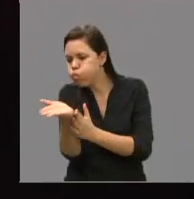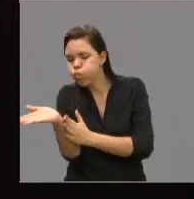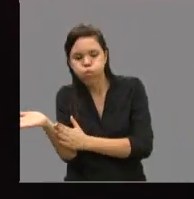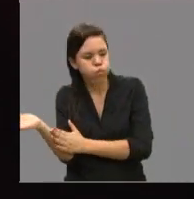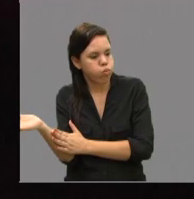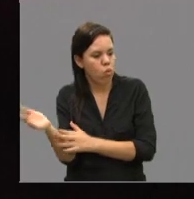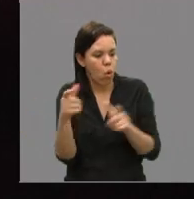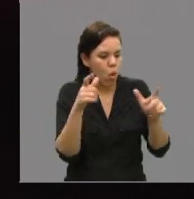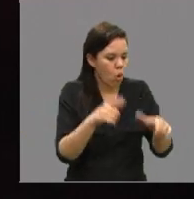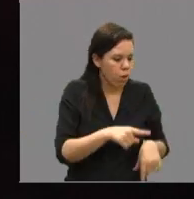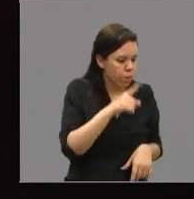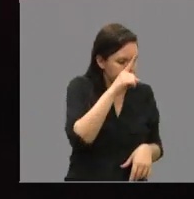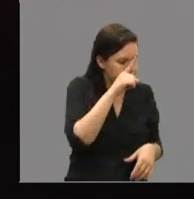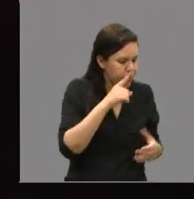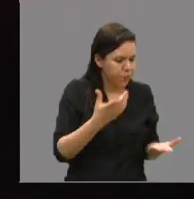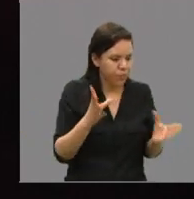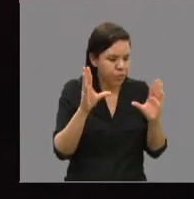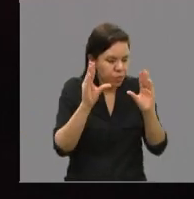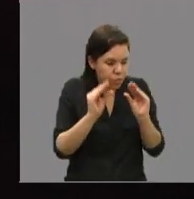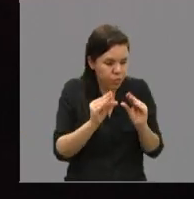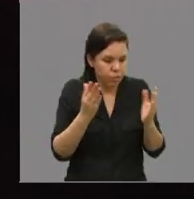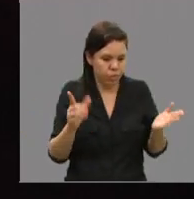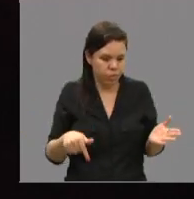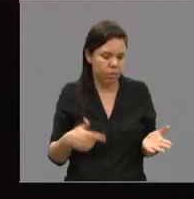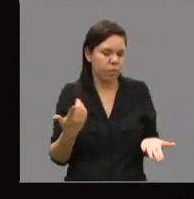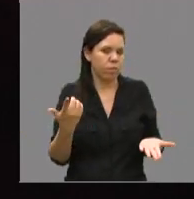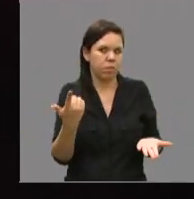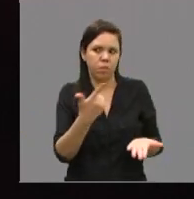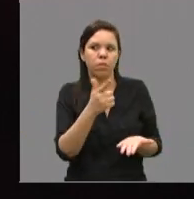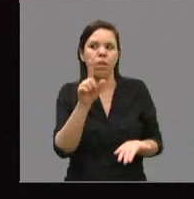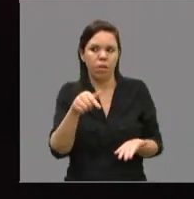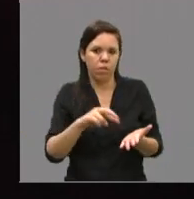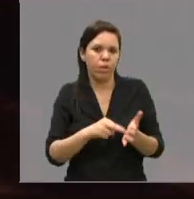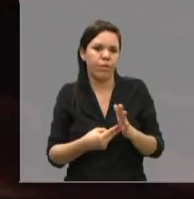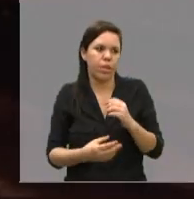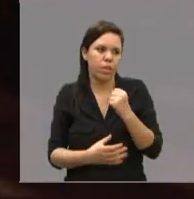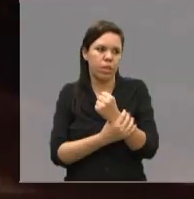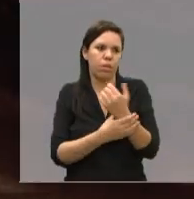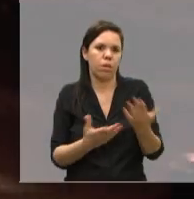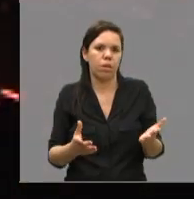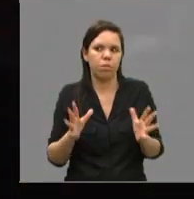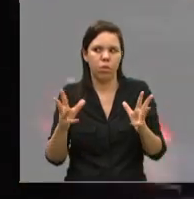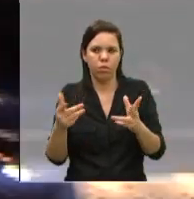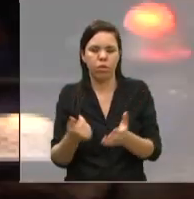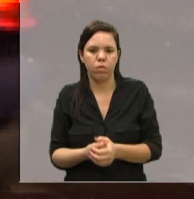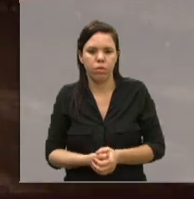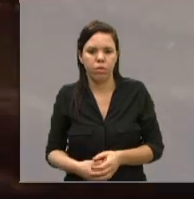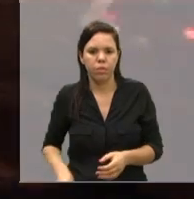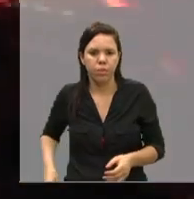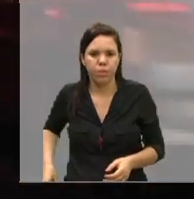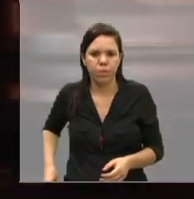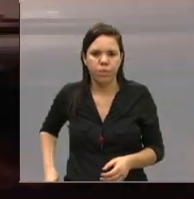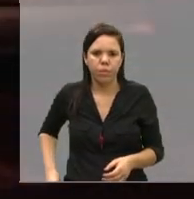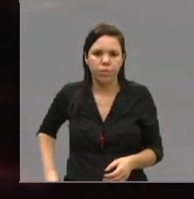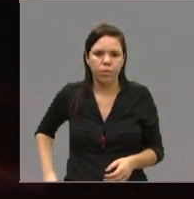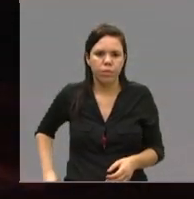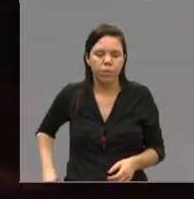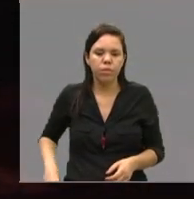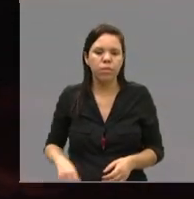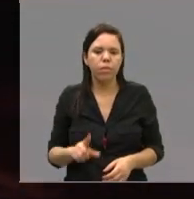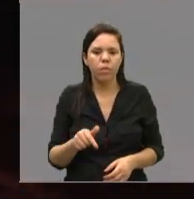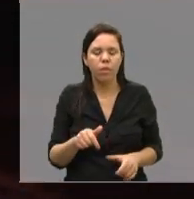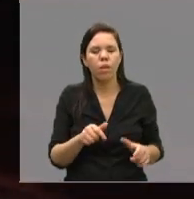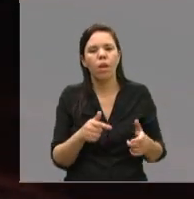passar em locais escuros. Isso é segurança para a mulher e para todos. Porque uma área acaba ligando